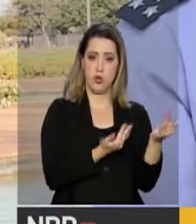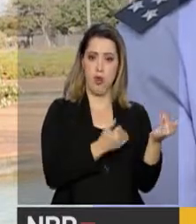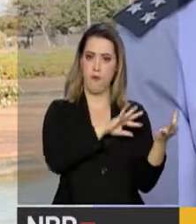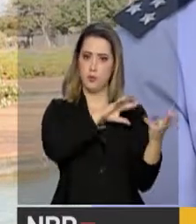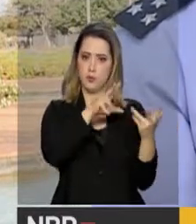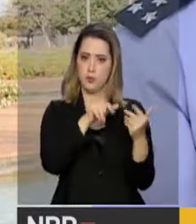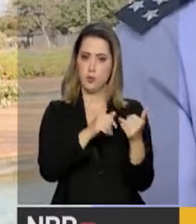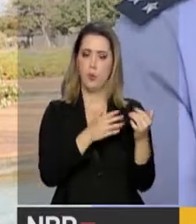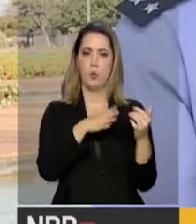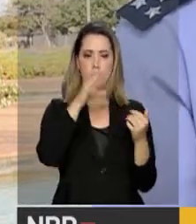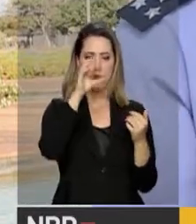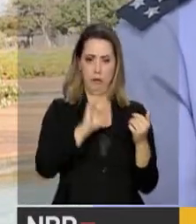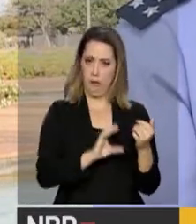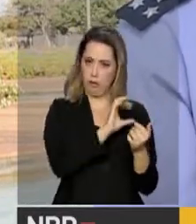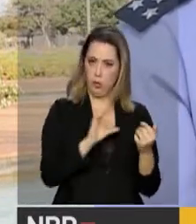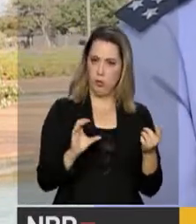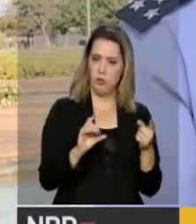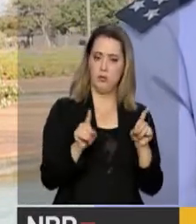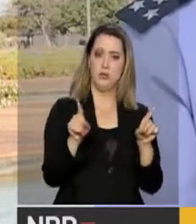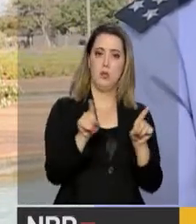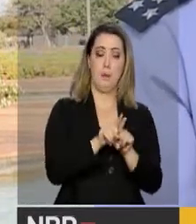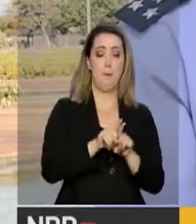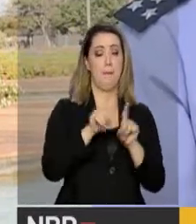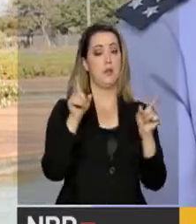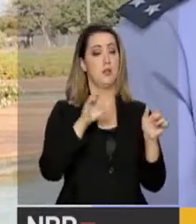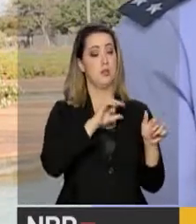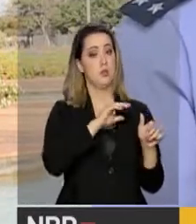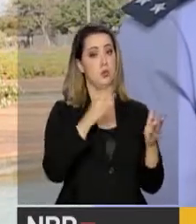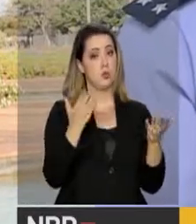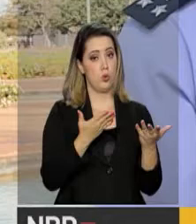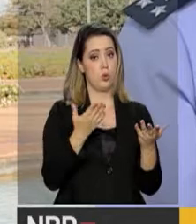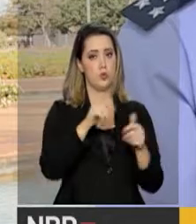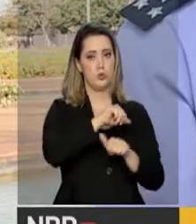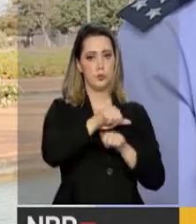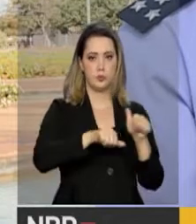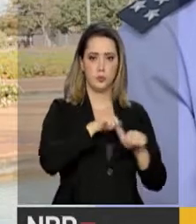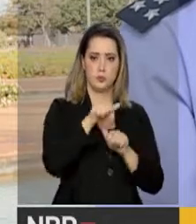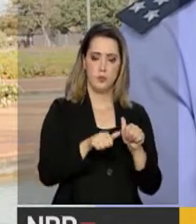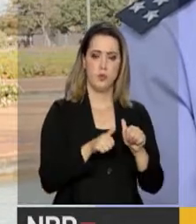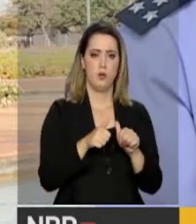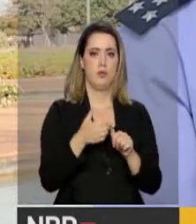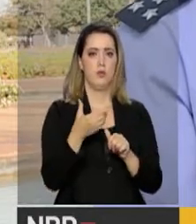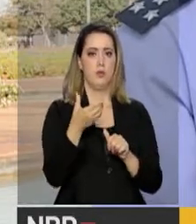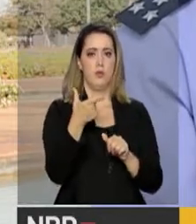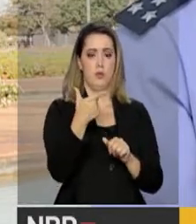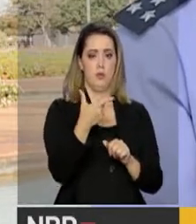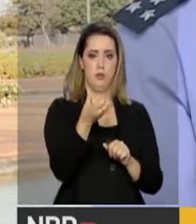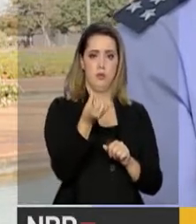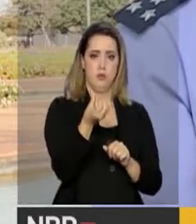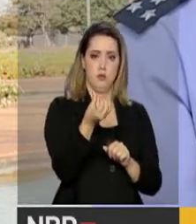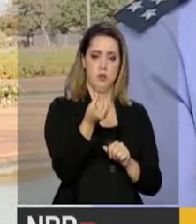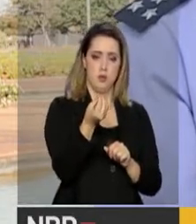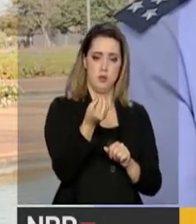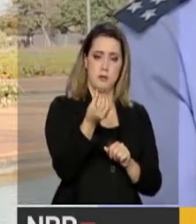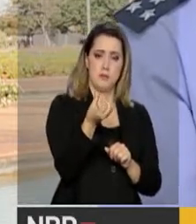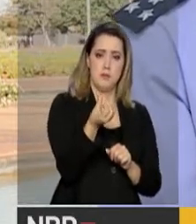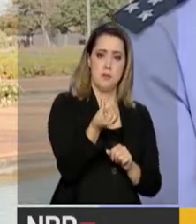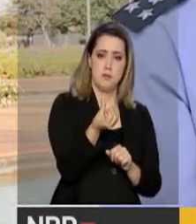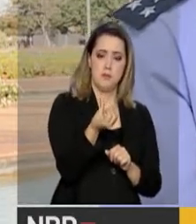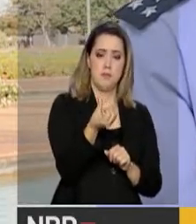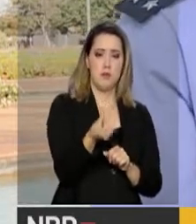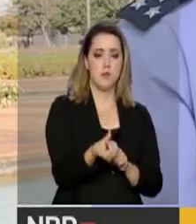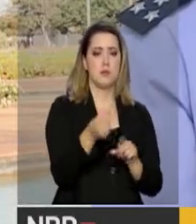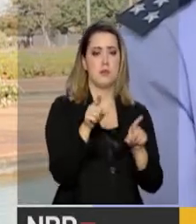mas hoje em dia elas sofreram essa modificação através do último decreto em 2016, que passou a ser agora o